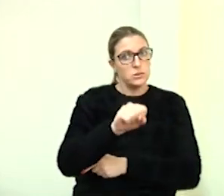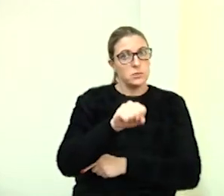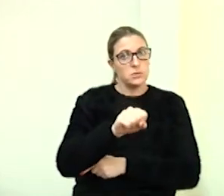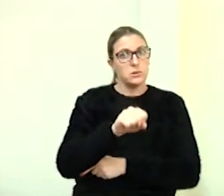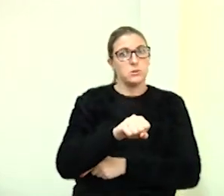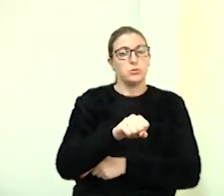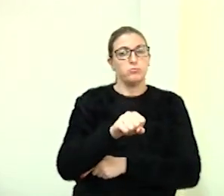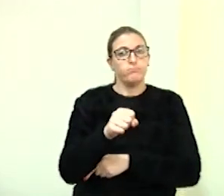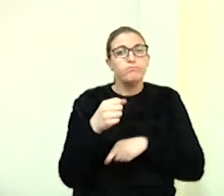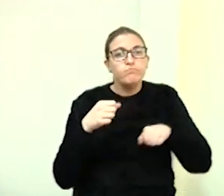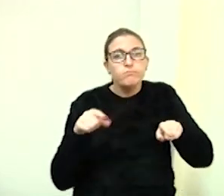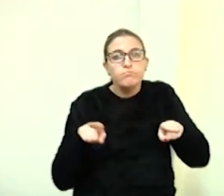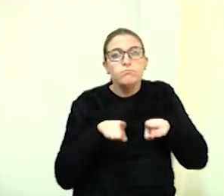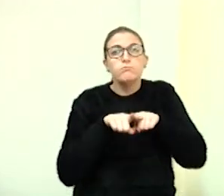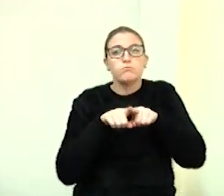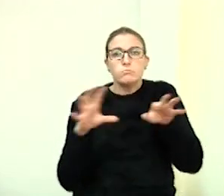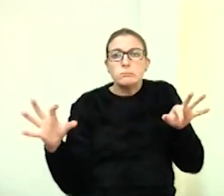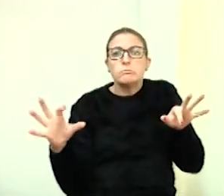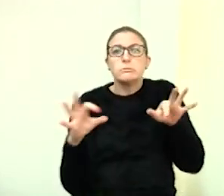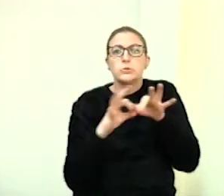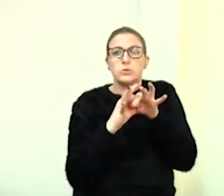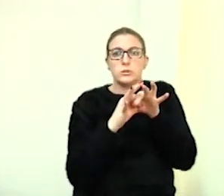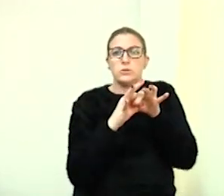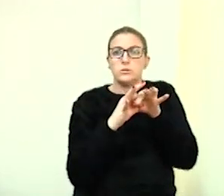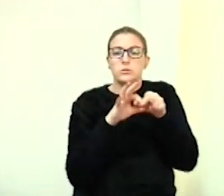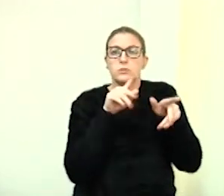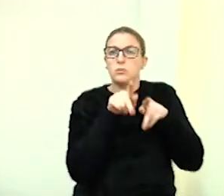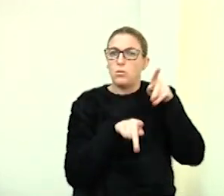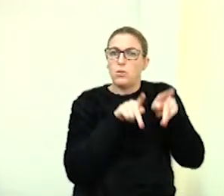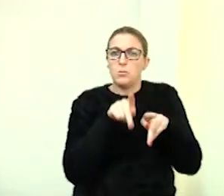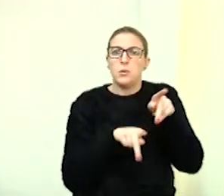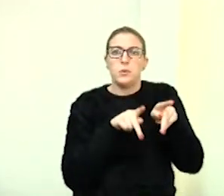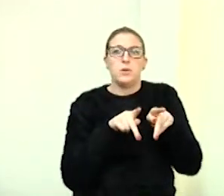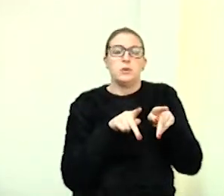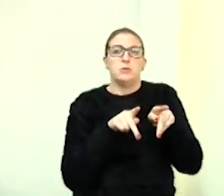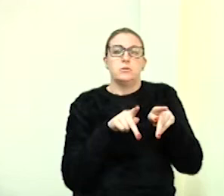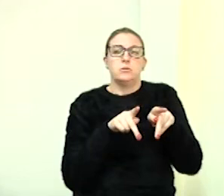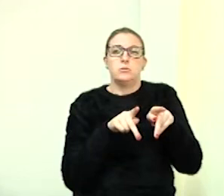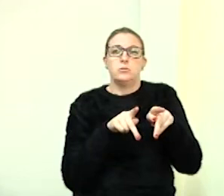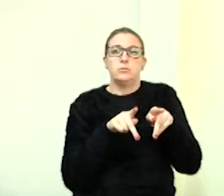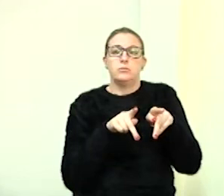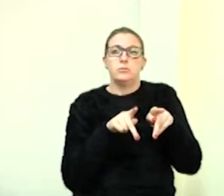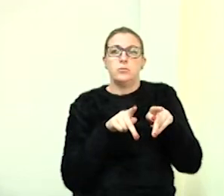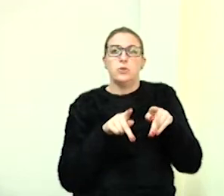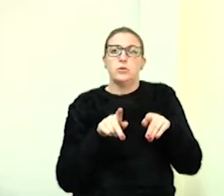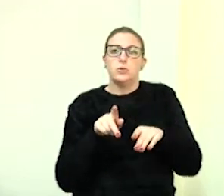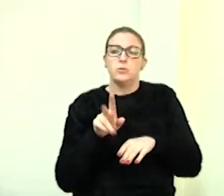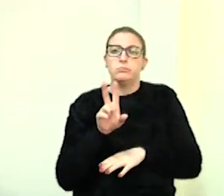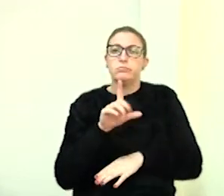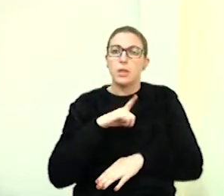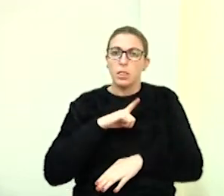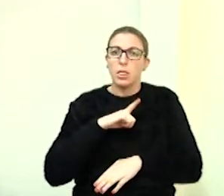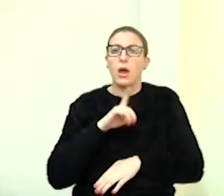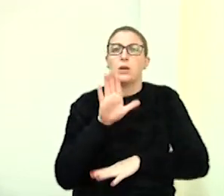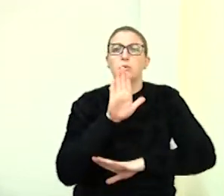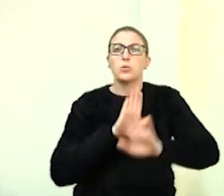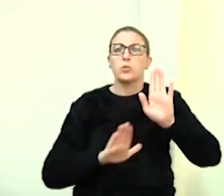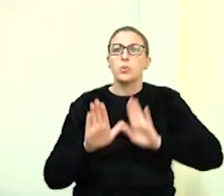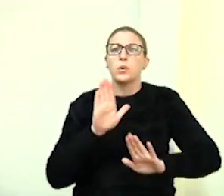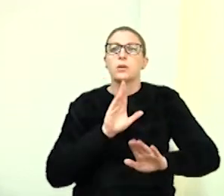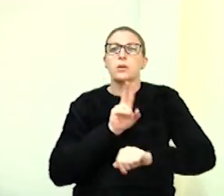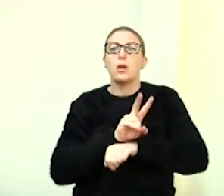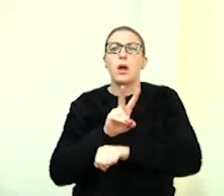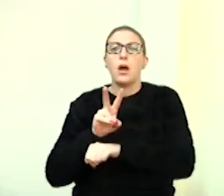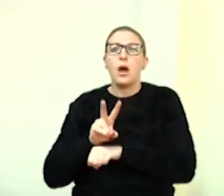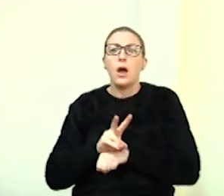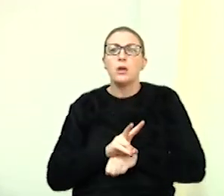estar irmanados com a população que com cuidados para